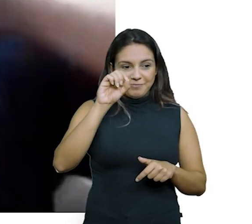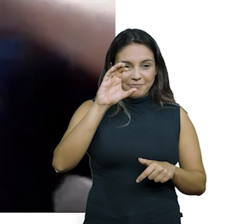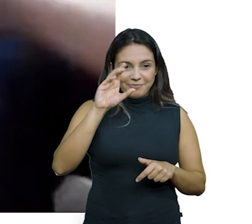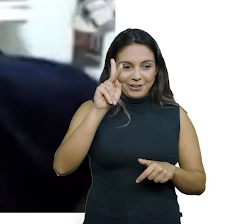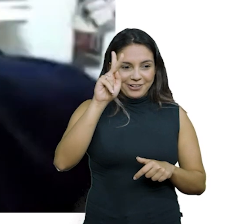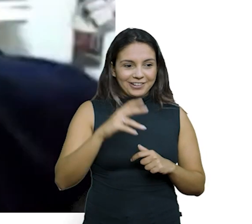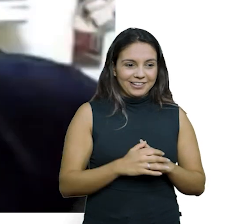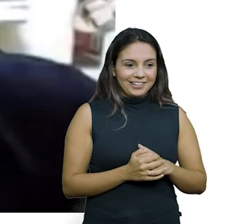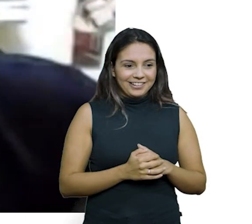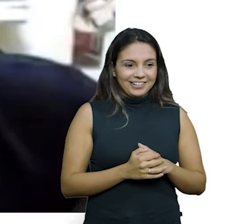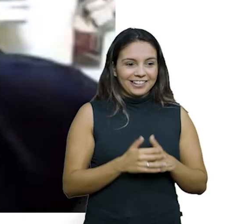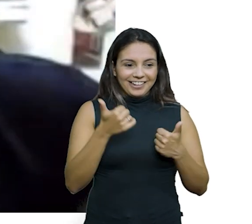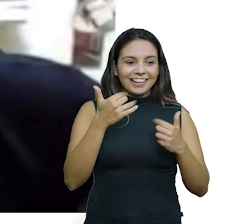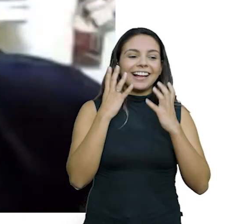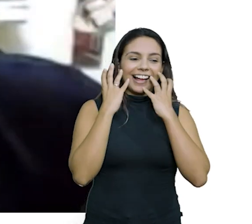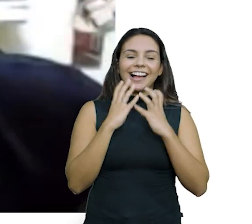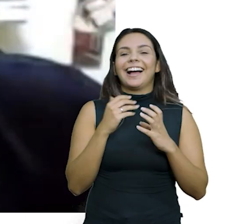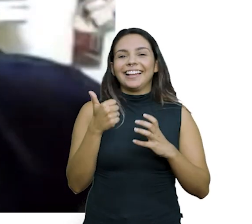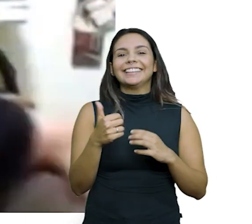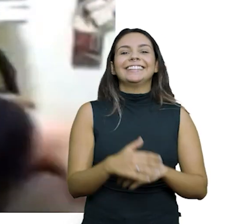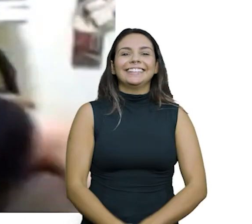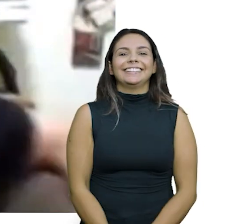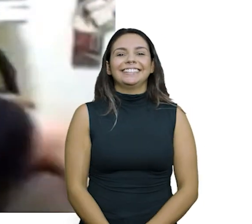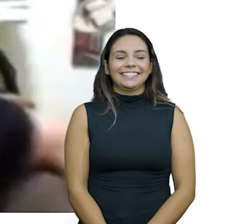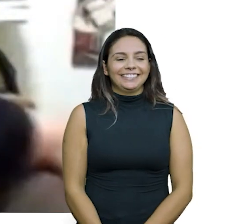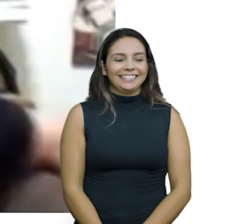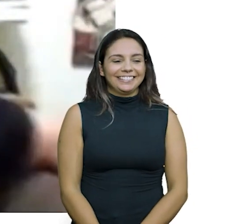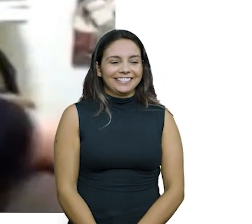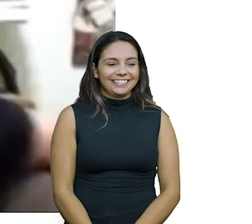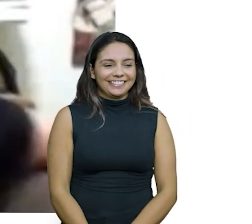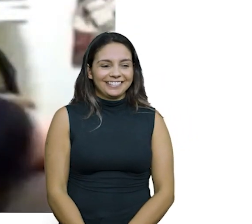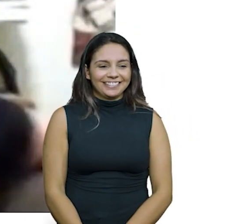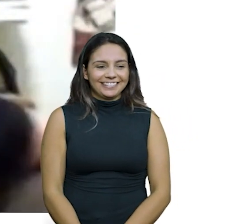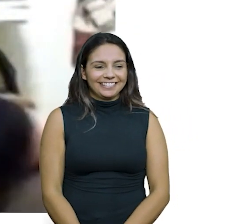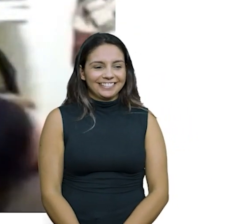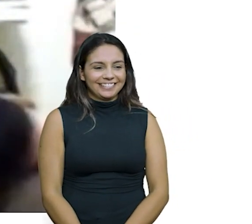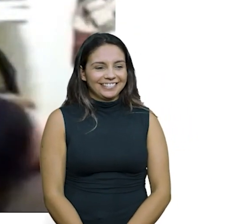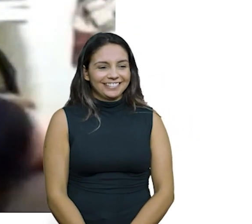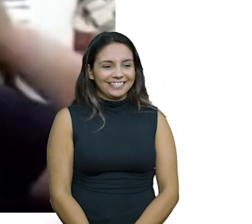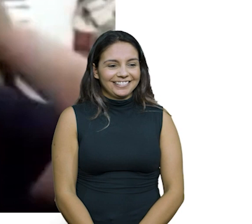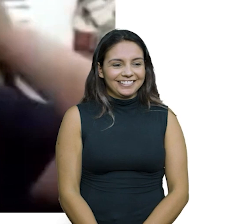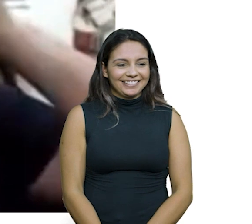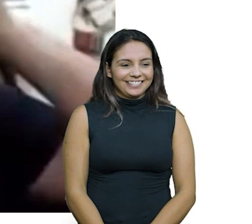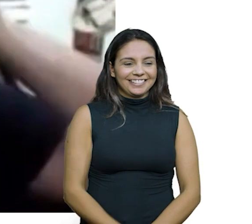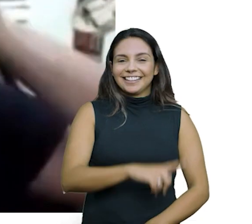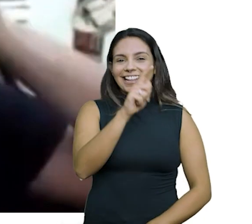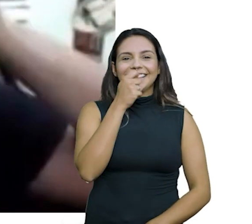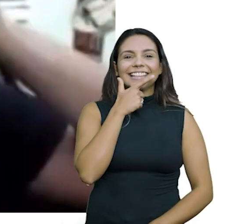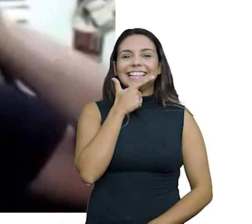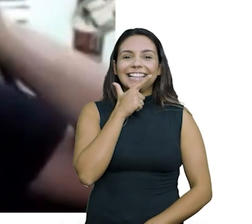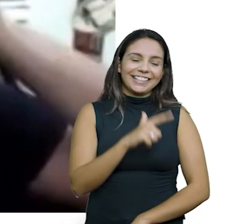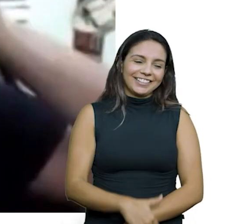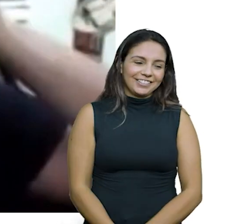de proteção e sua barba comprida ao mesmo tempo. Gente, é ótimo. Que maravilha!